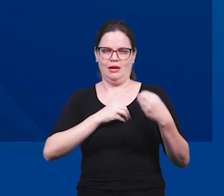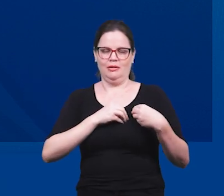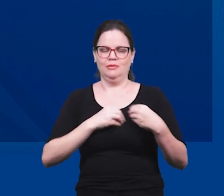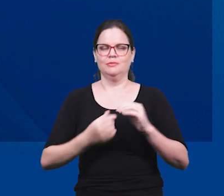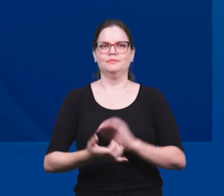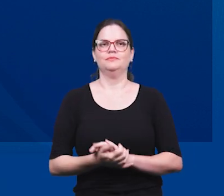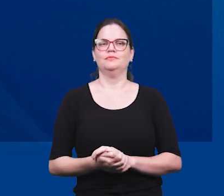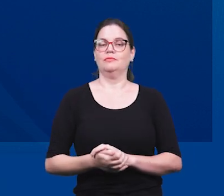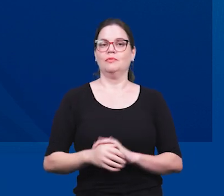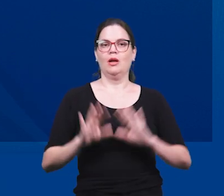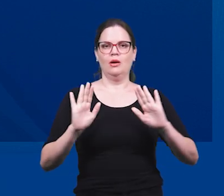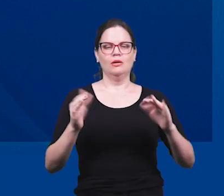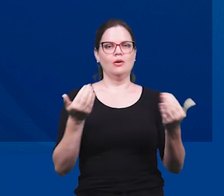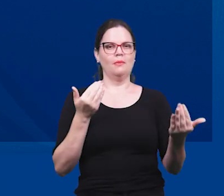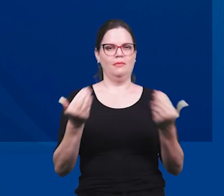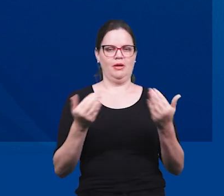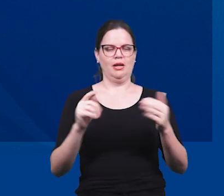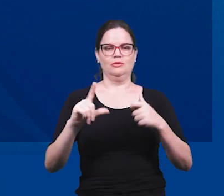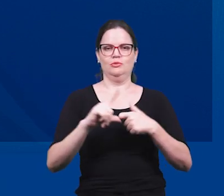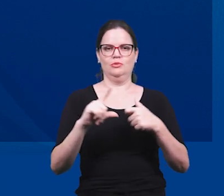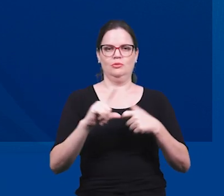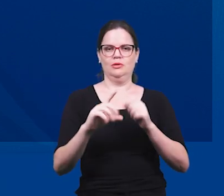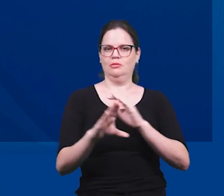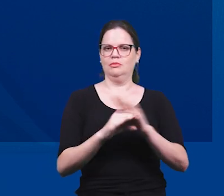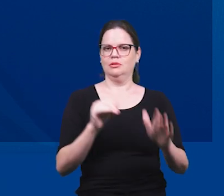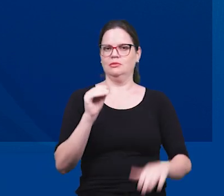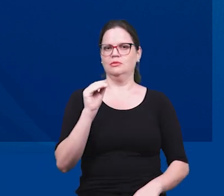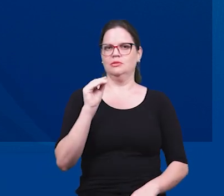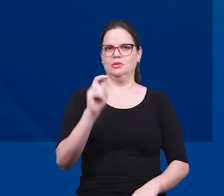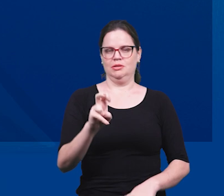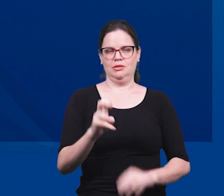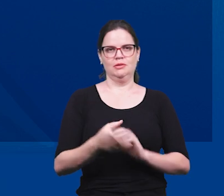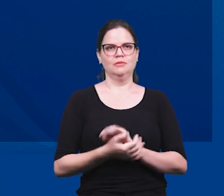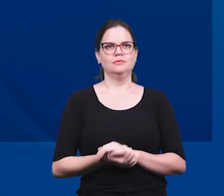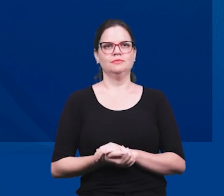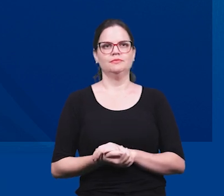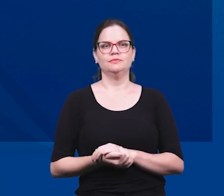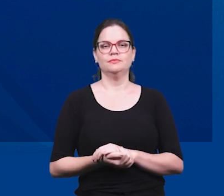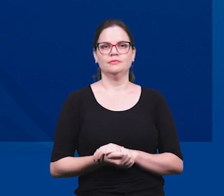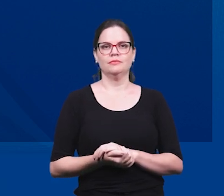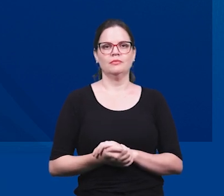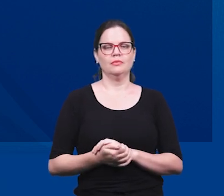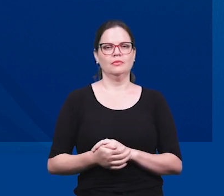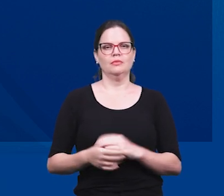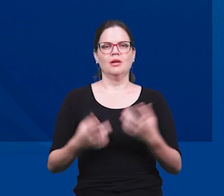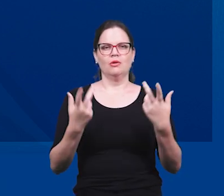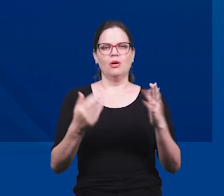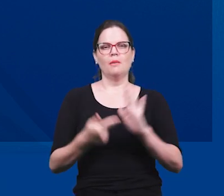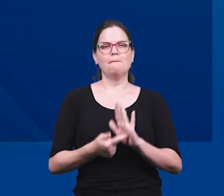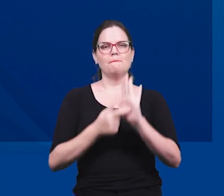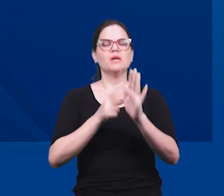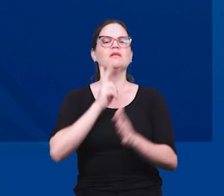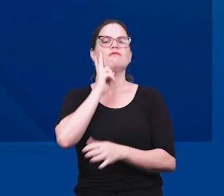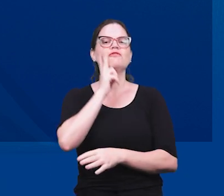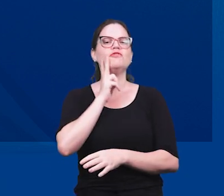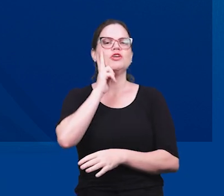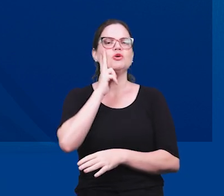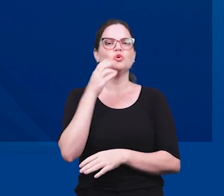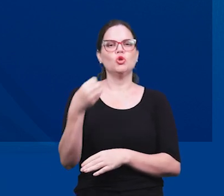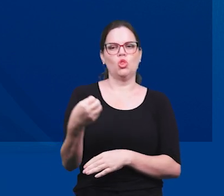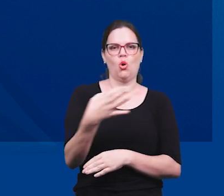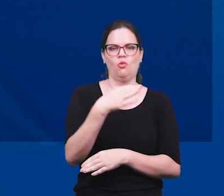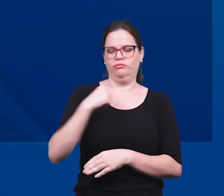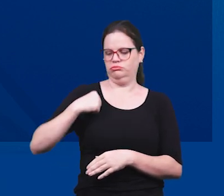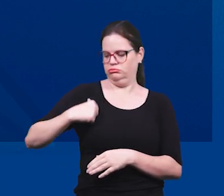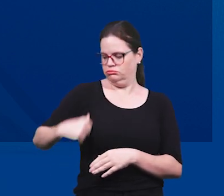Fazendo um comparativo com o que a palavra diz em Lucas 5, somente o vinho novo ele deve ser